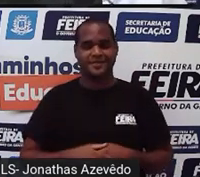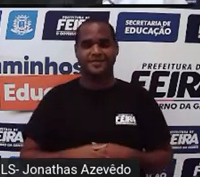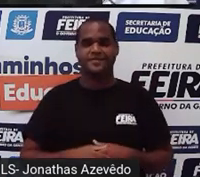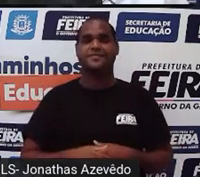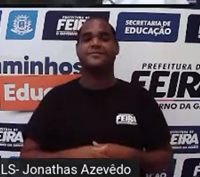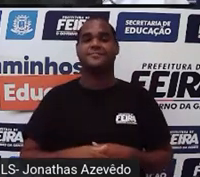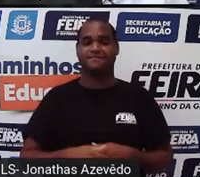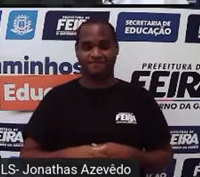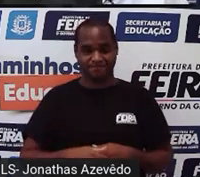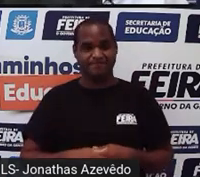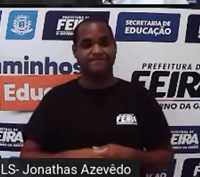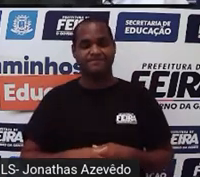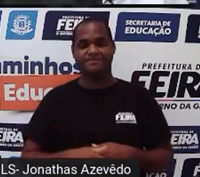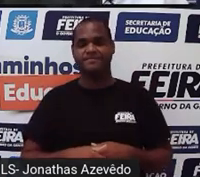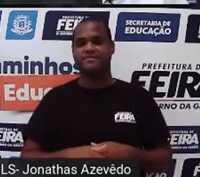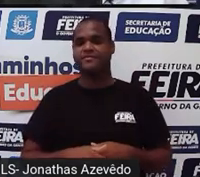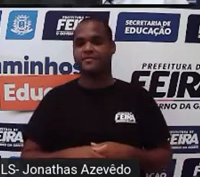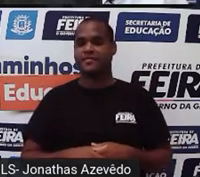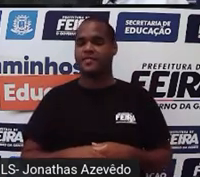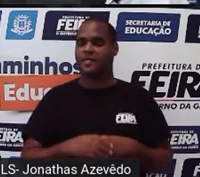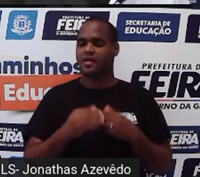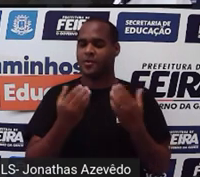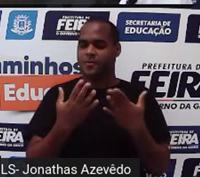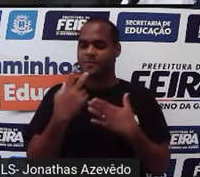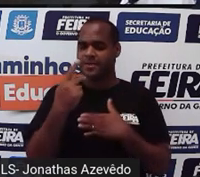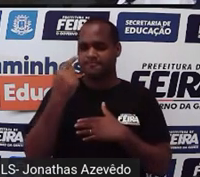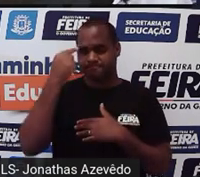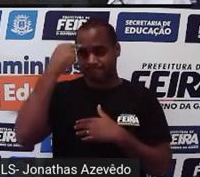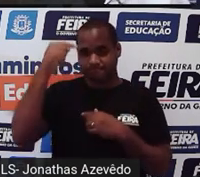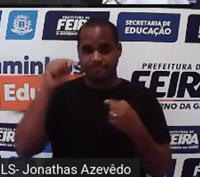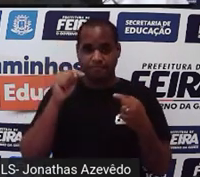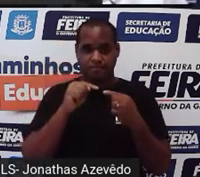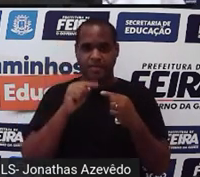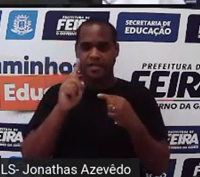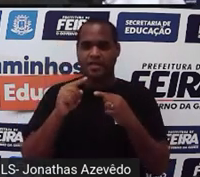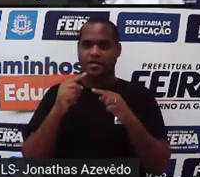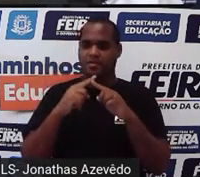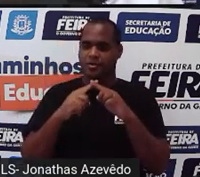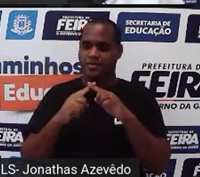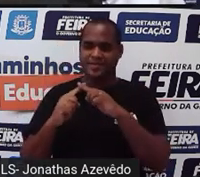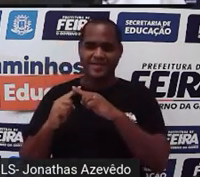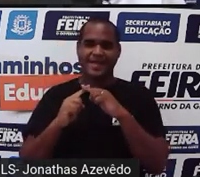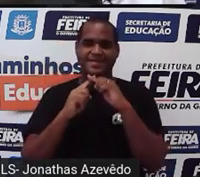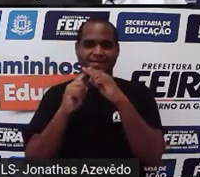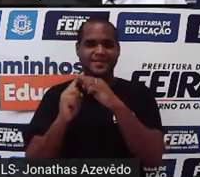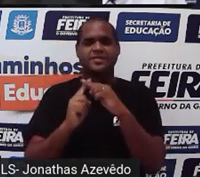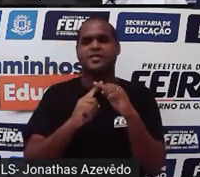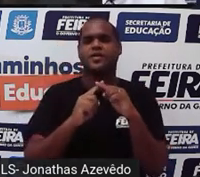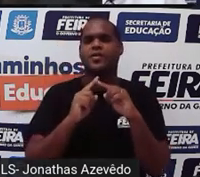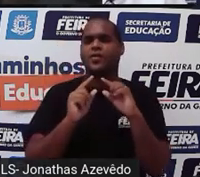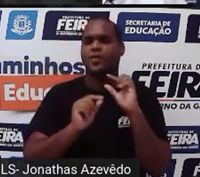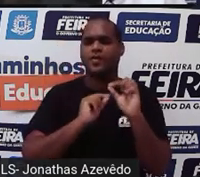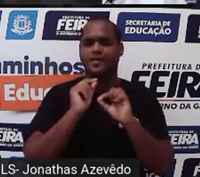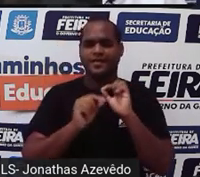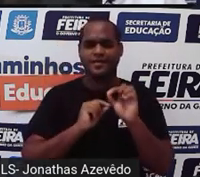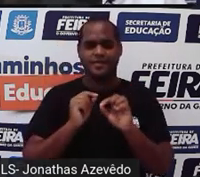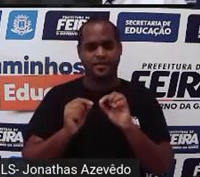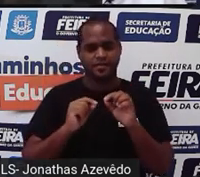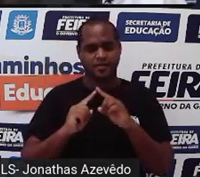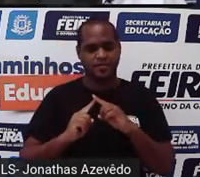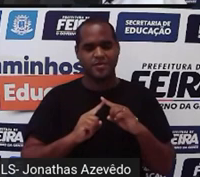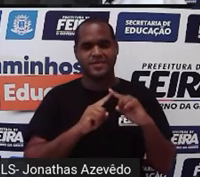aí é que vem agora a ideia de aplicar multiplicidade o que é isso o professor